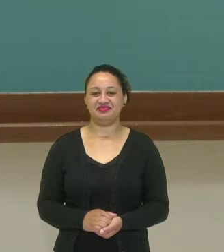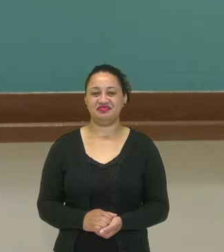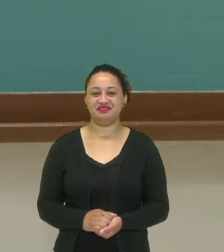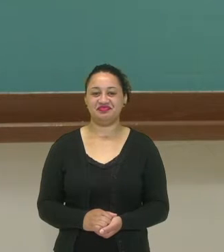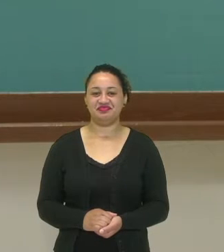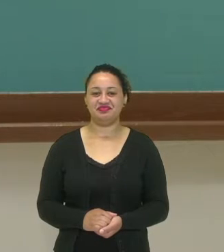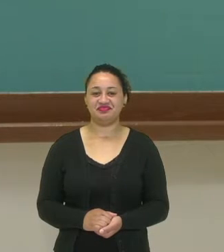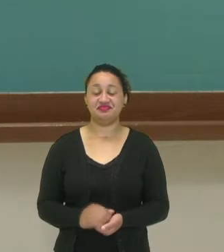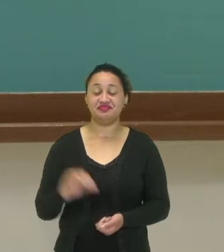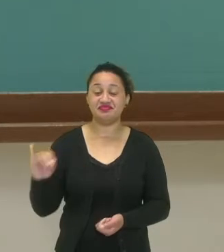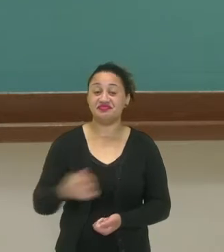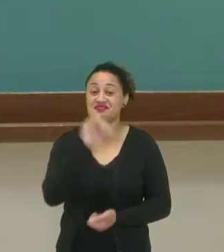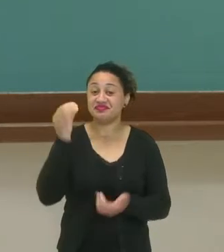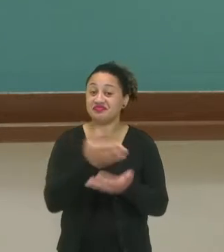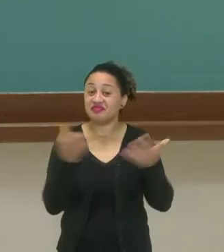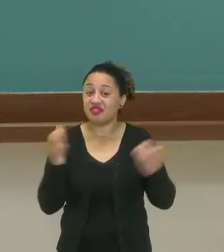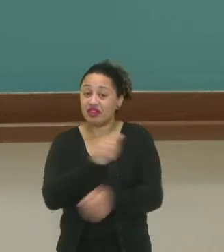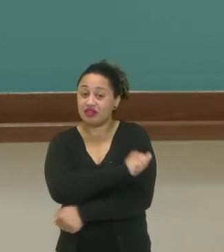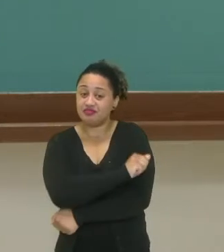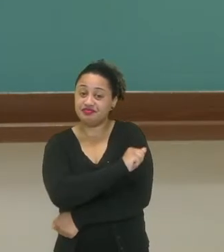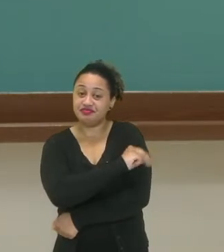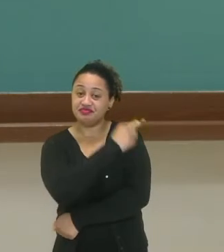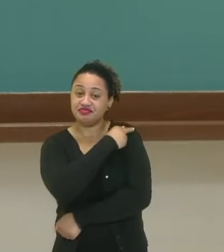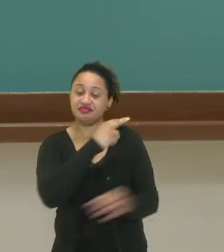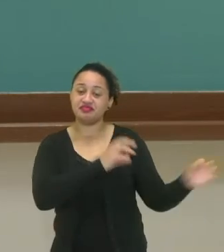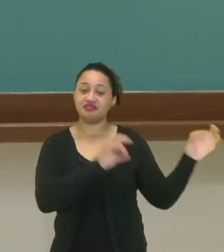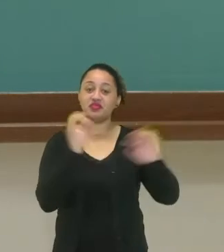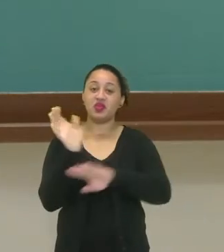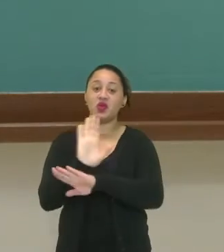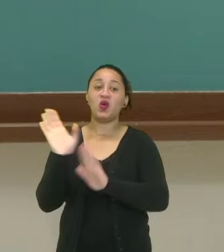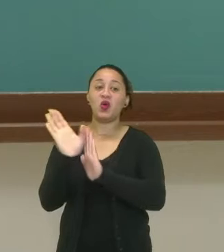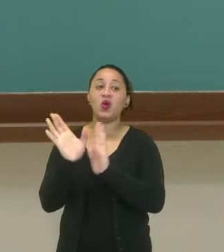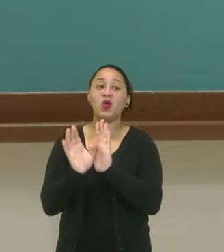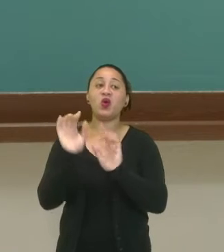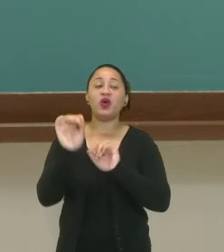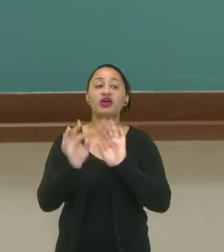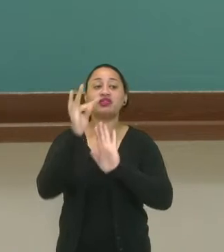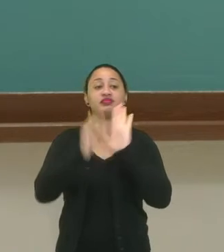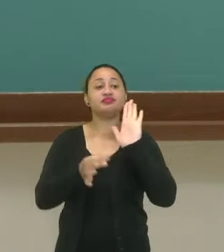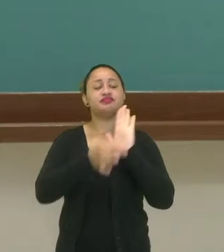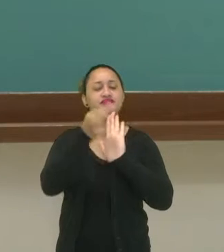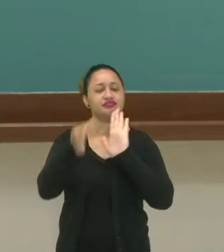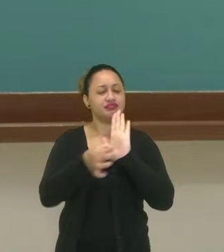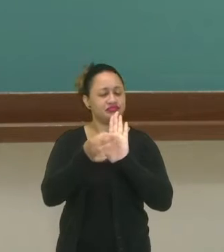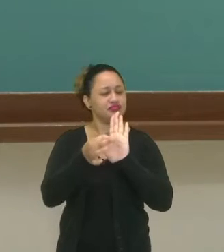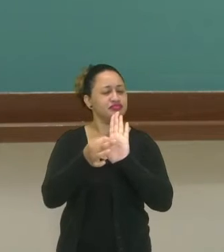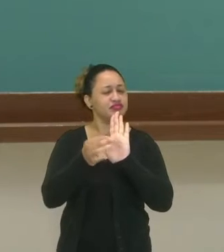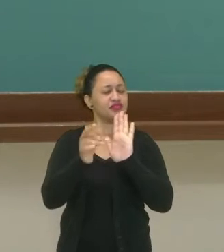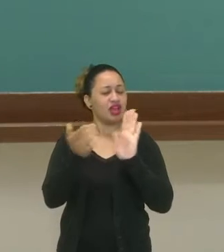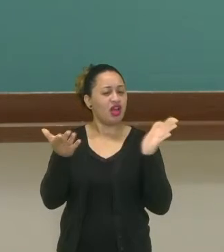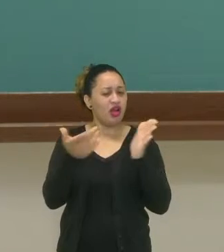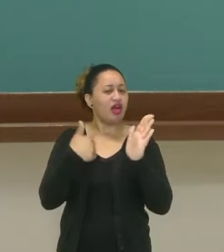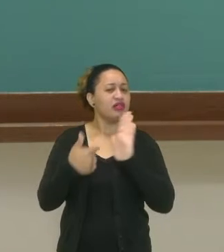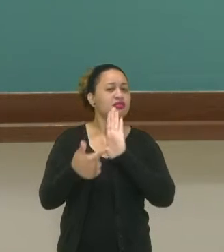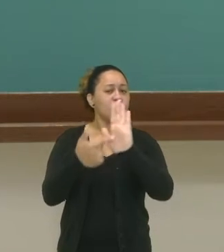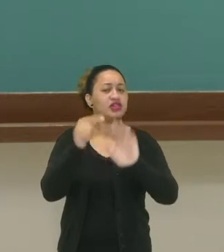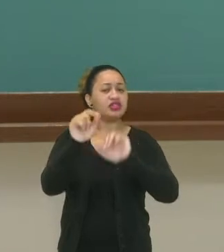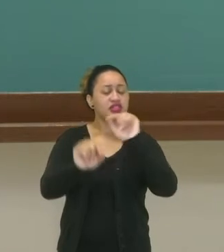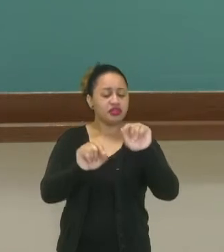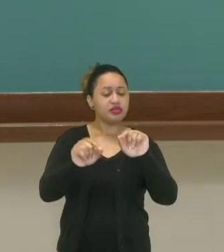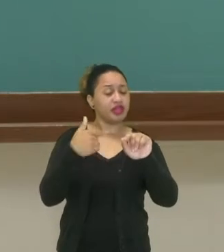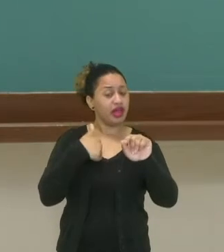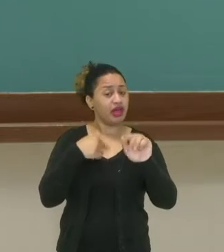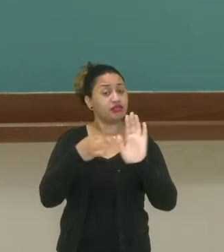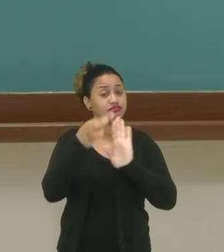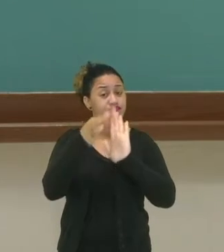Olá, estudantes da segunda série! Neste vídeo vamos falar sobre artigo de opinião. E está aqui o exemplo, Educação